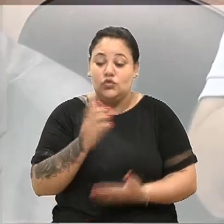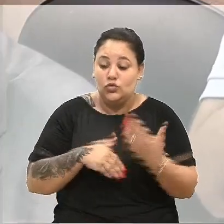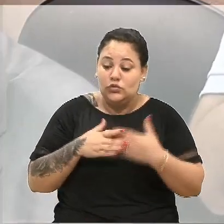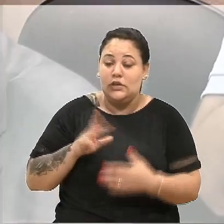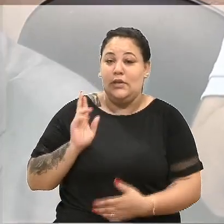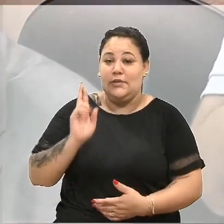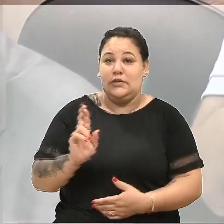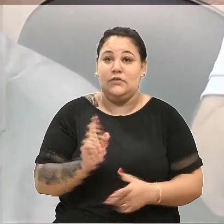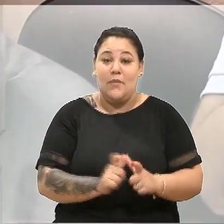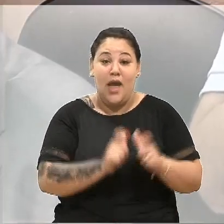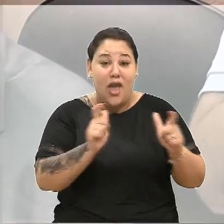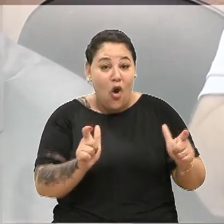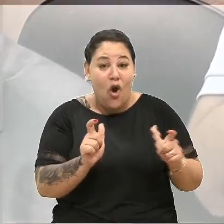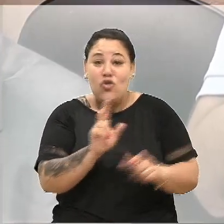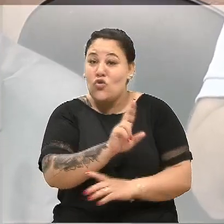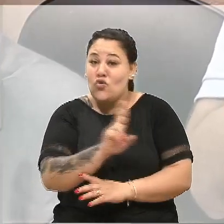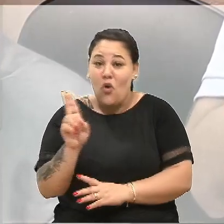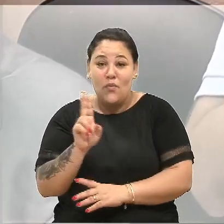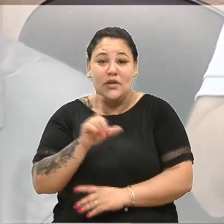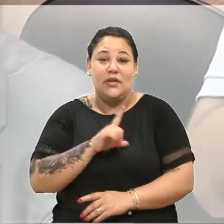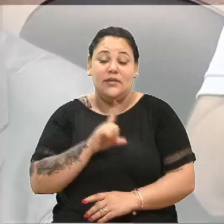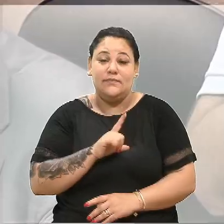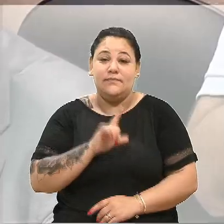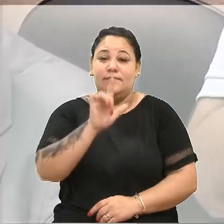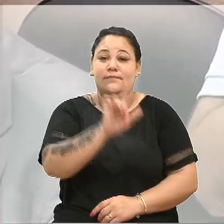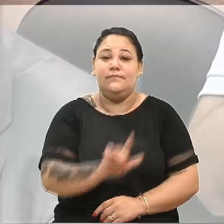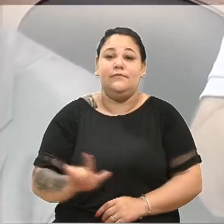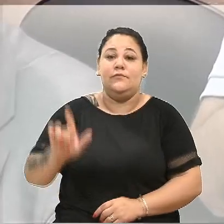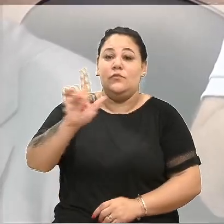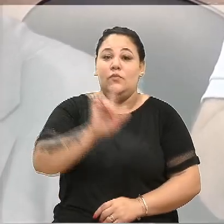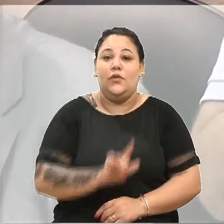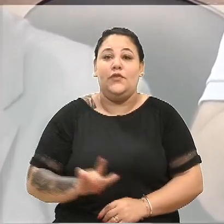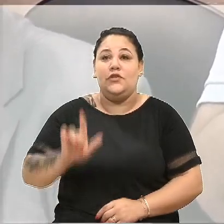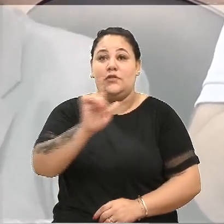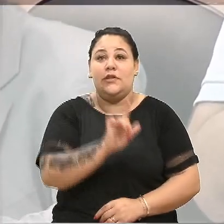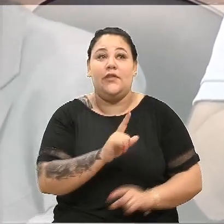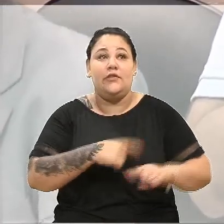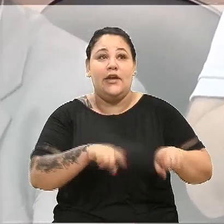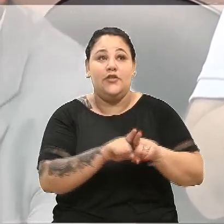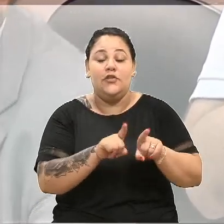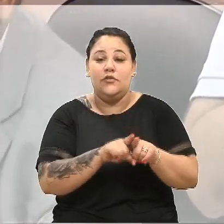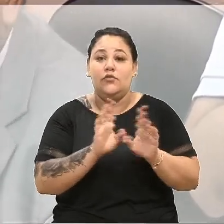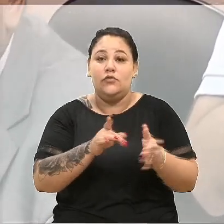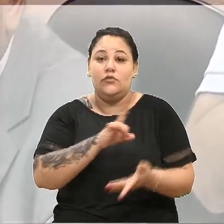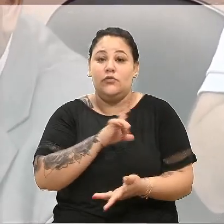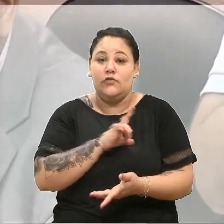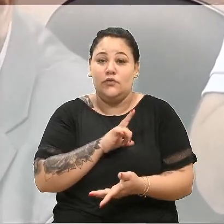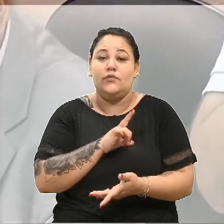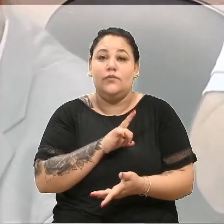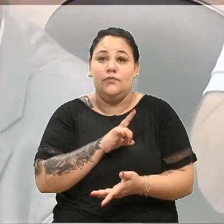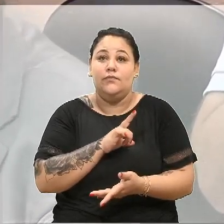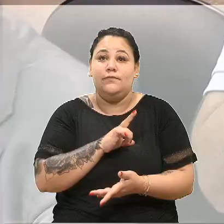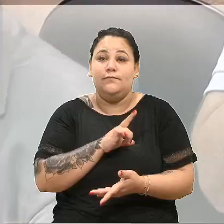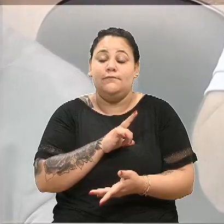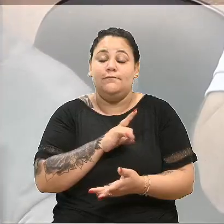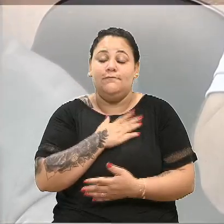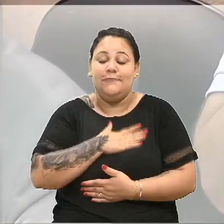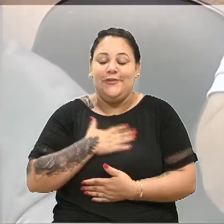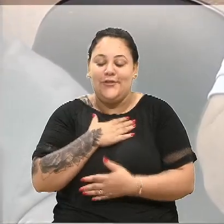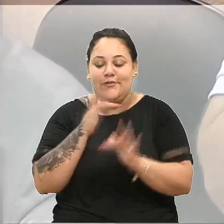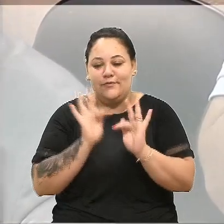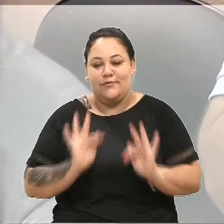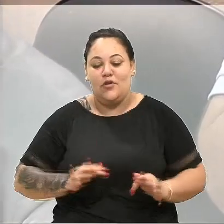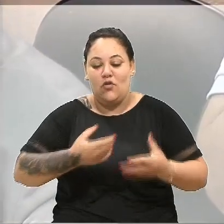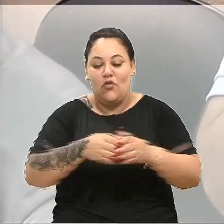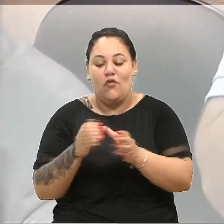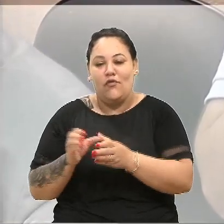dos maiores nomes que a literatura, que a cultura desse país já produziu. E nós temos a alegria de ter convivido com ele aqui por